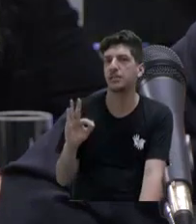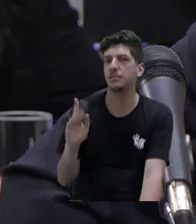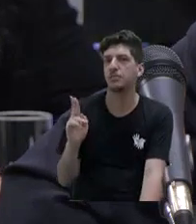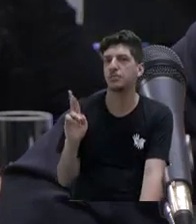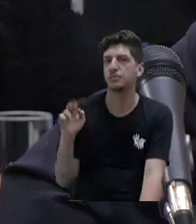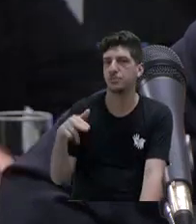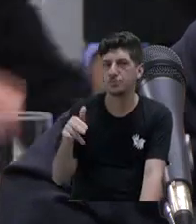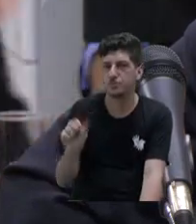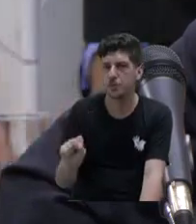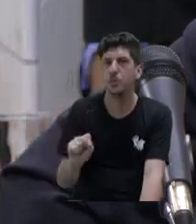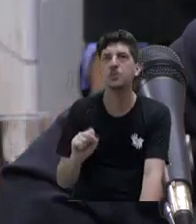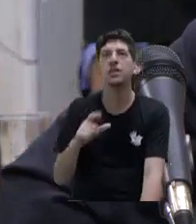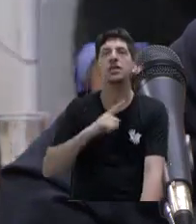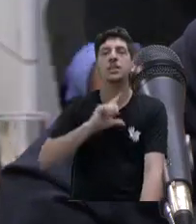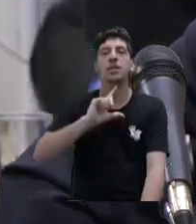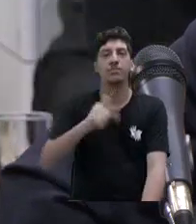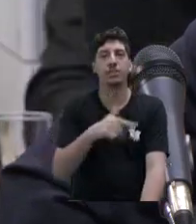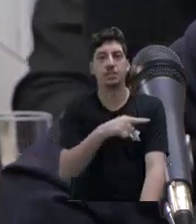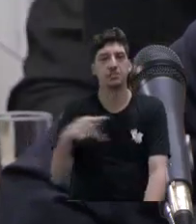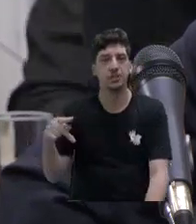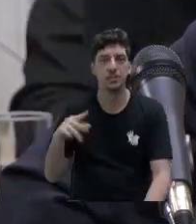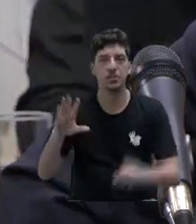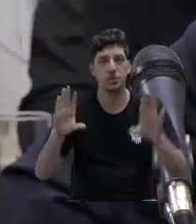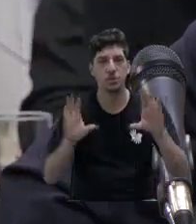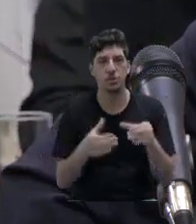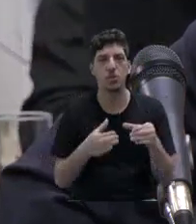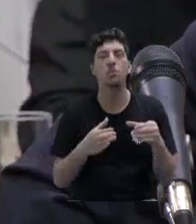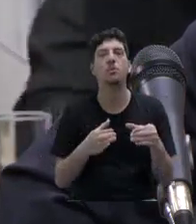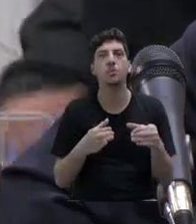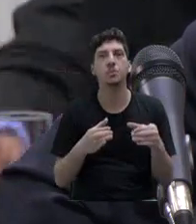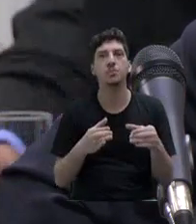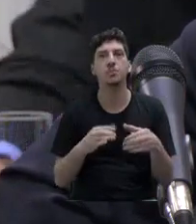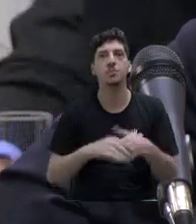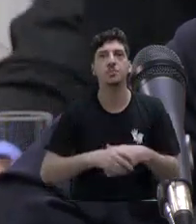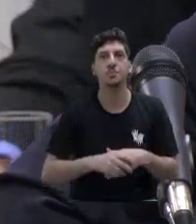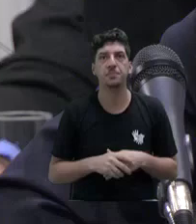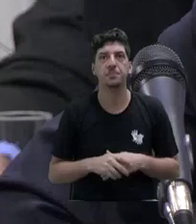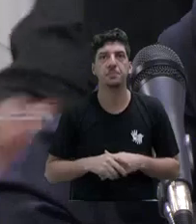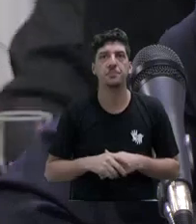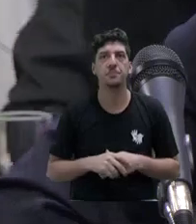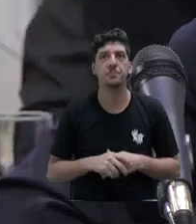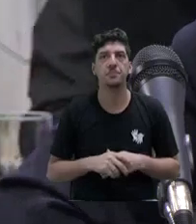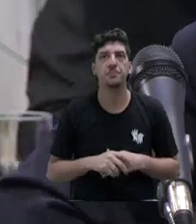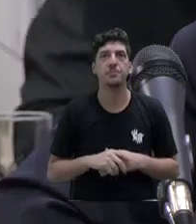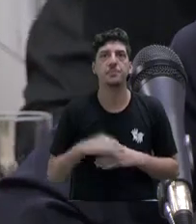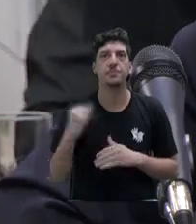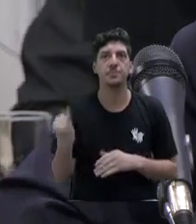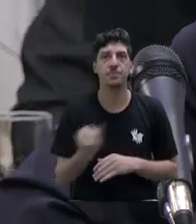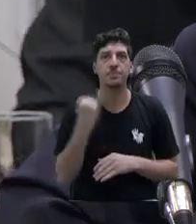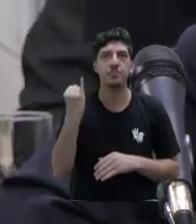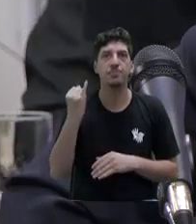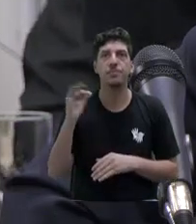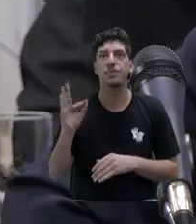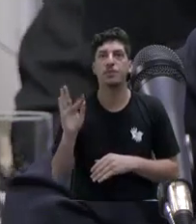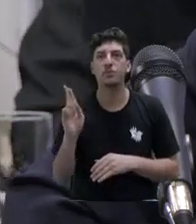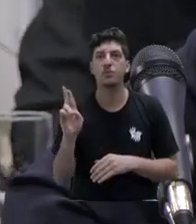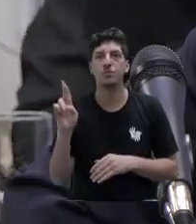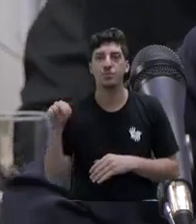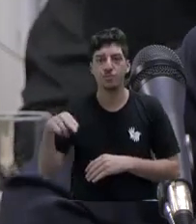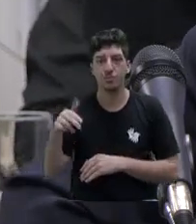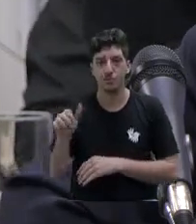vice-presidente dessa comissão na época, e é muito importante que Furnas realmente